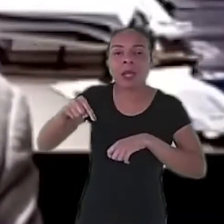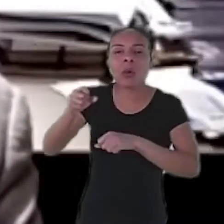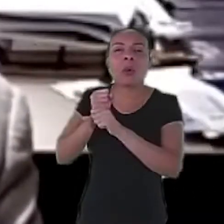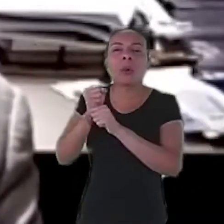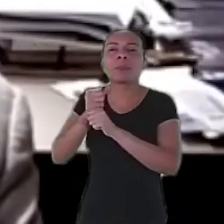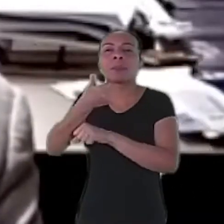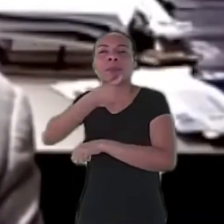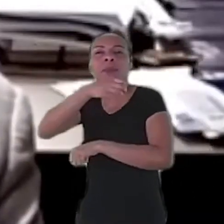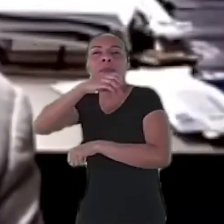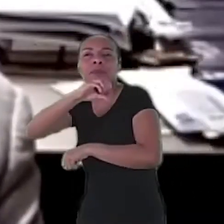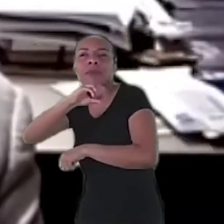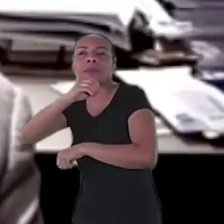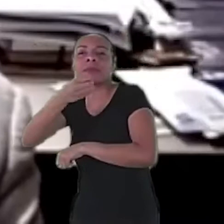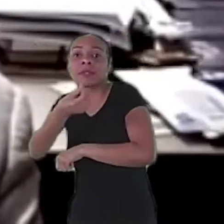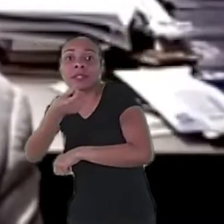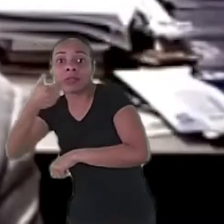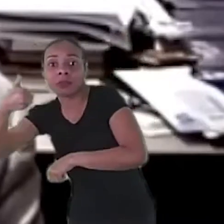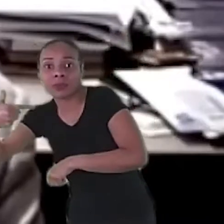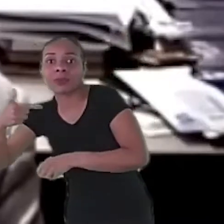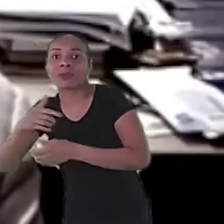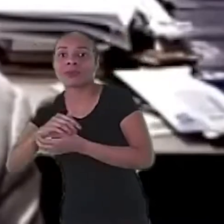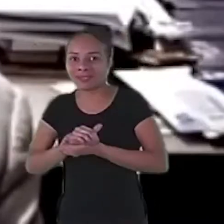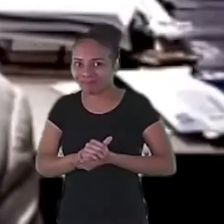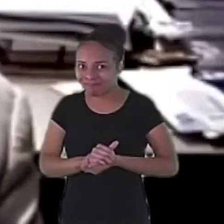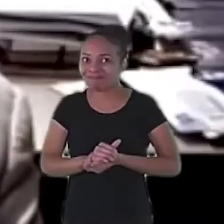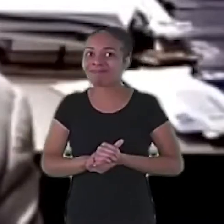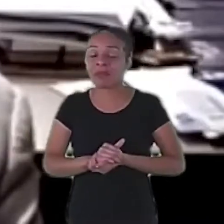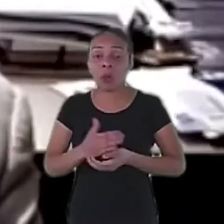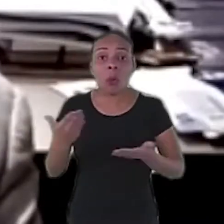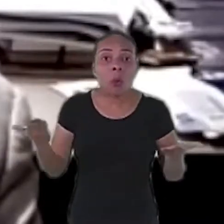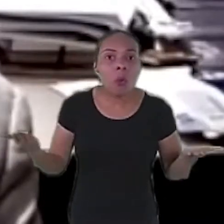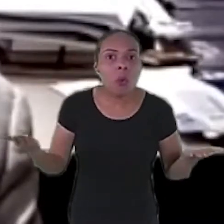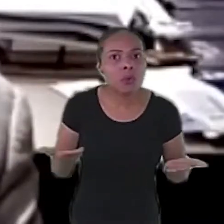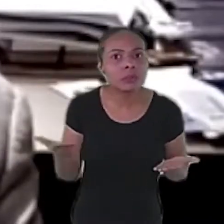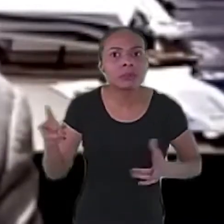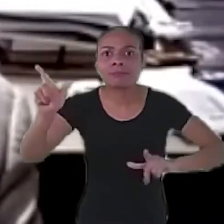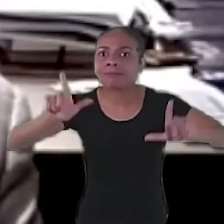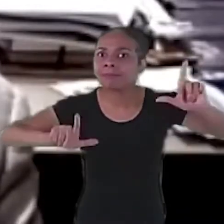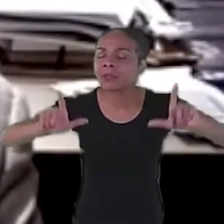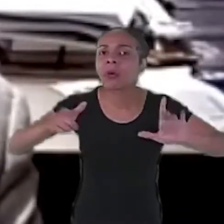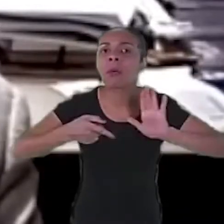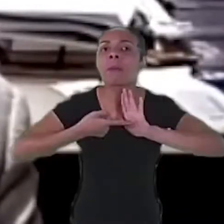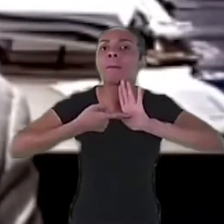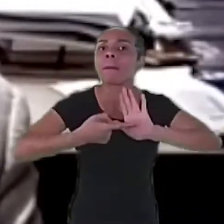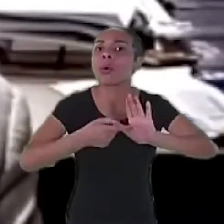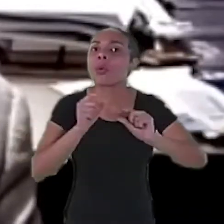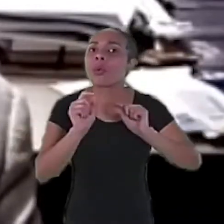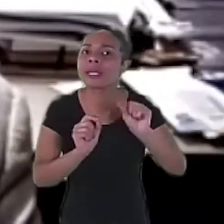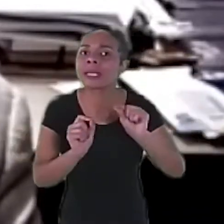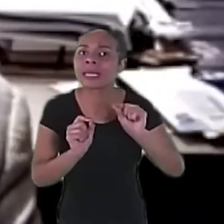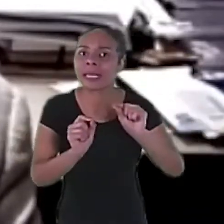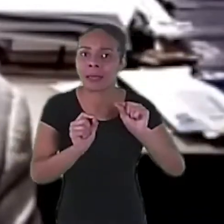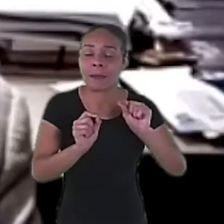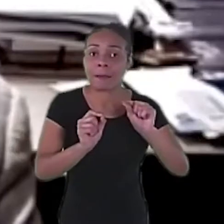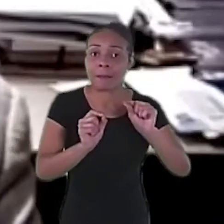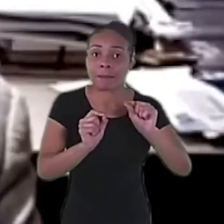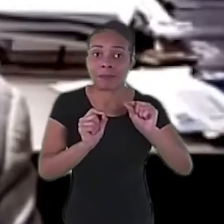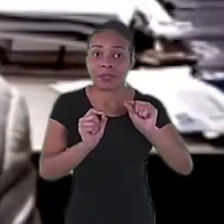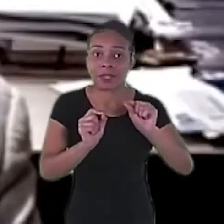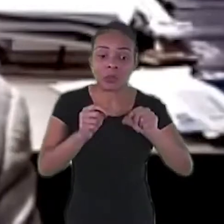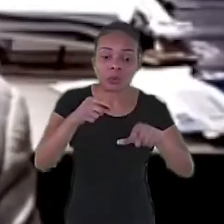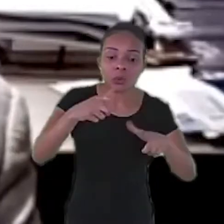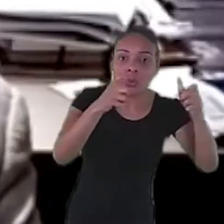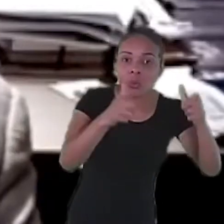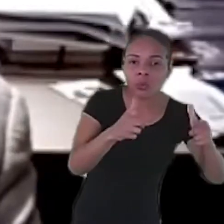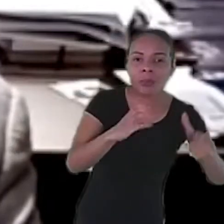Em Estocolmo. Hoje, o noticiário deu que a Califórnia teve temperatura de